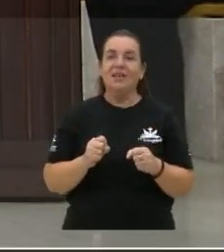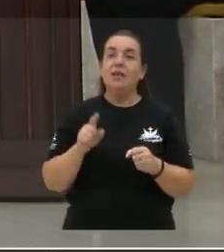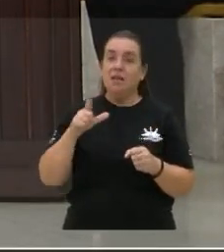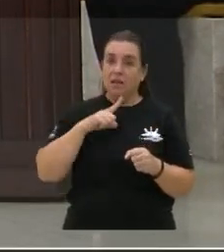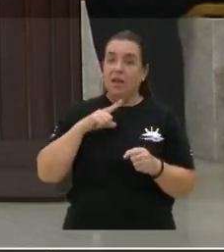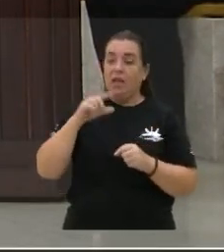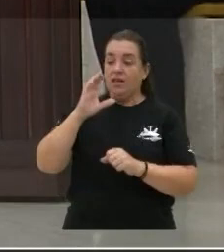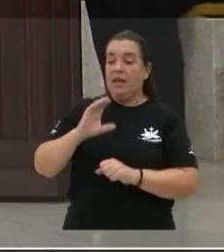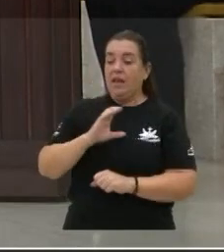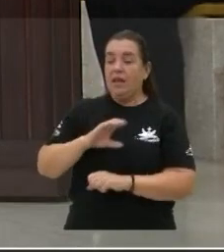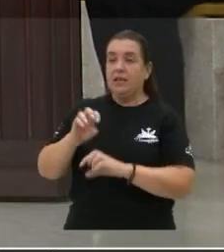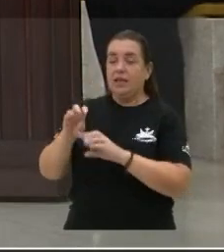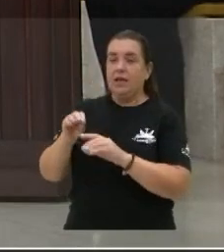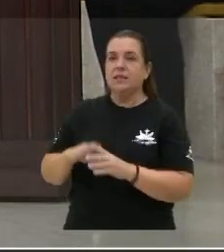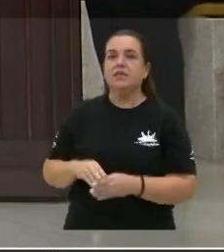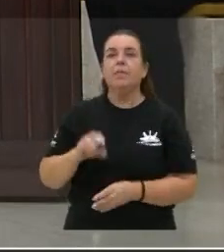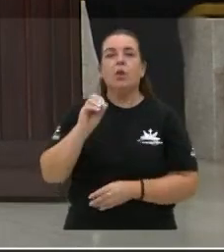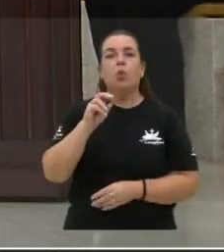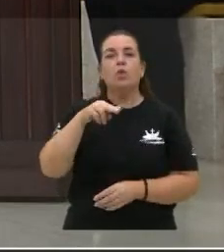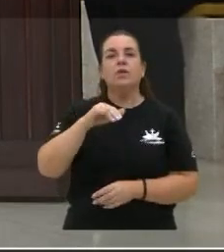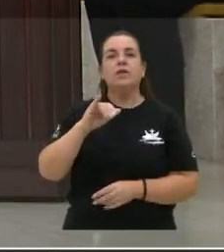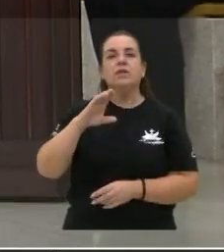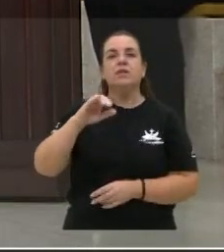catecismo, Deus onisciente.